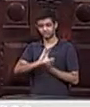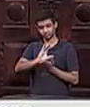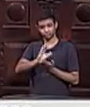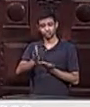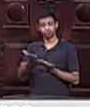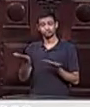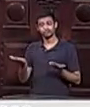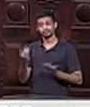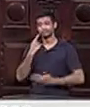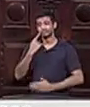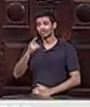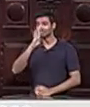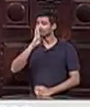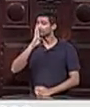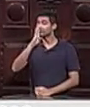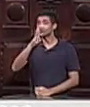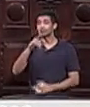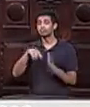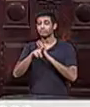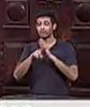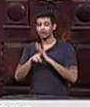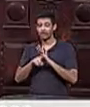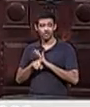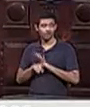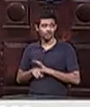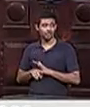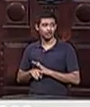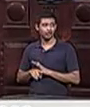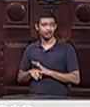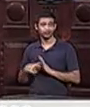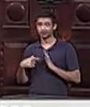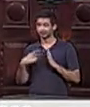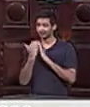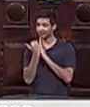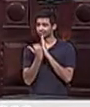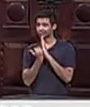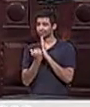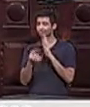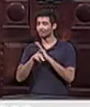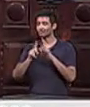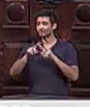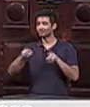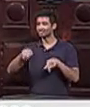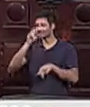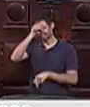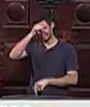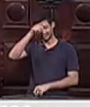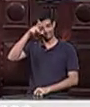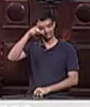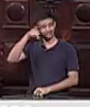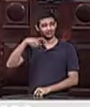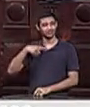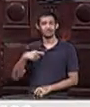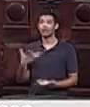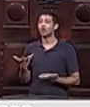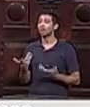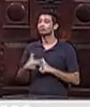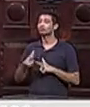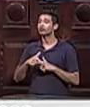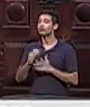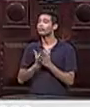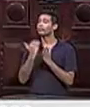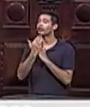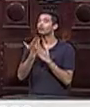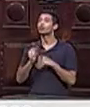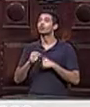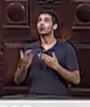é a principal agonia que a categoria de servidores públicos do Estado tem enfrentado particularmente esse